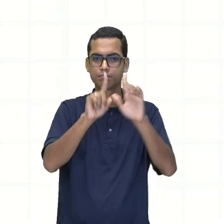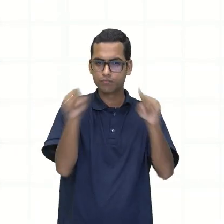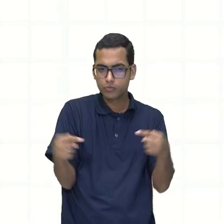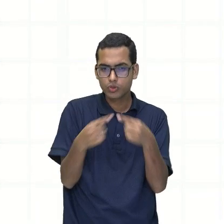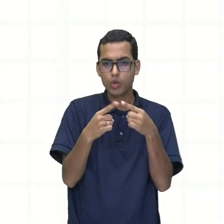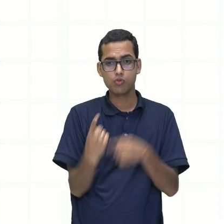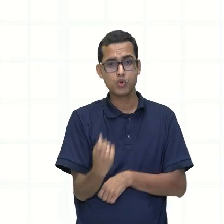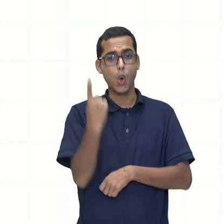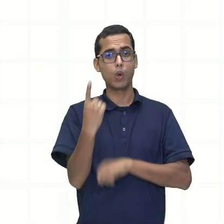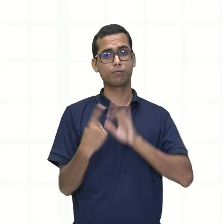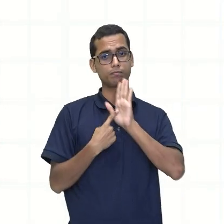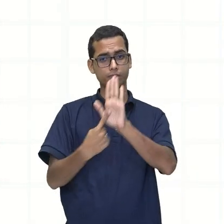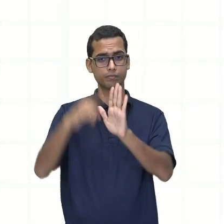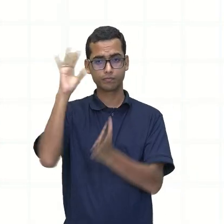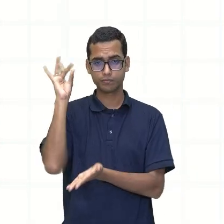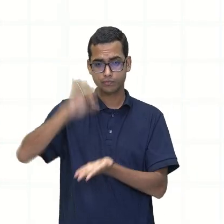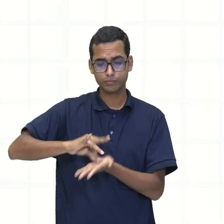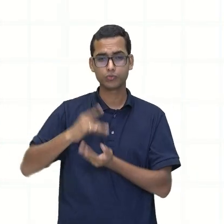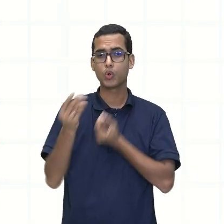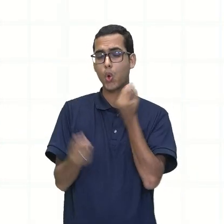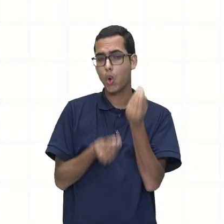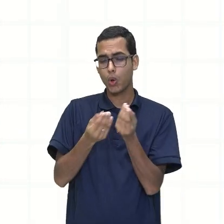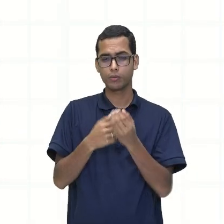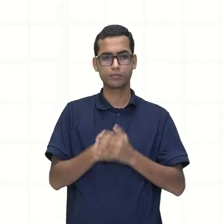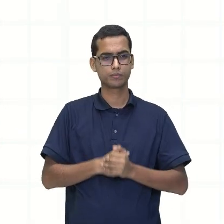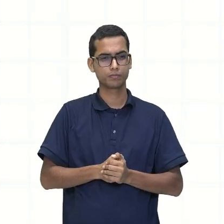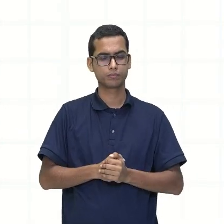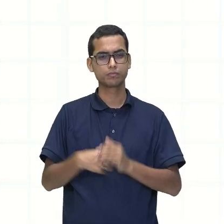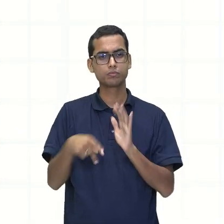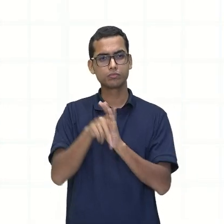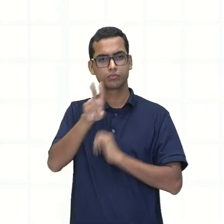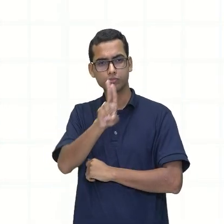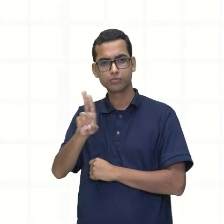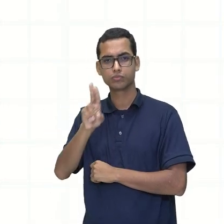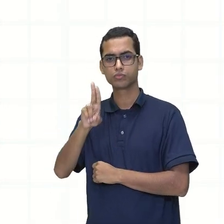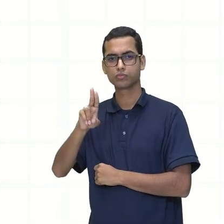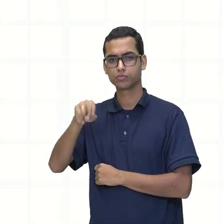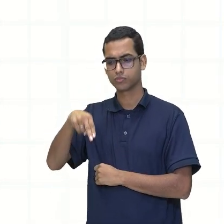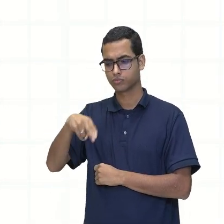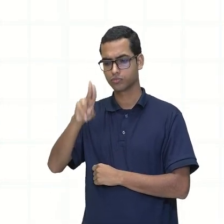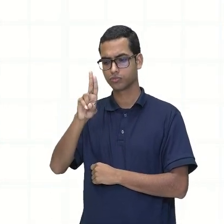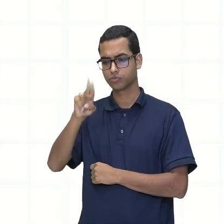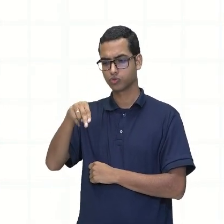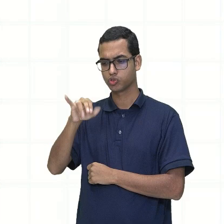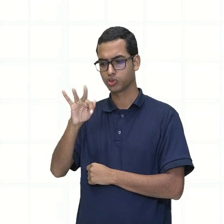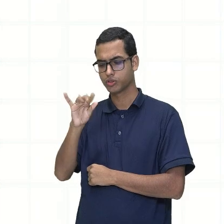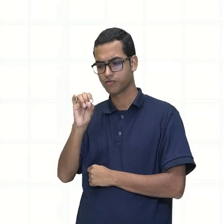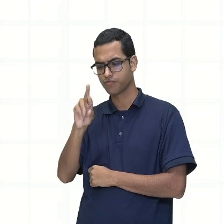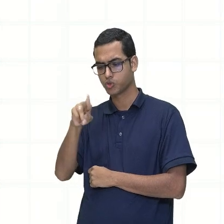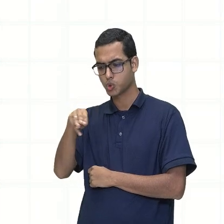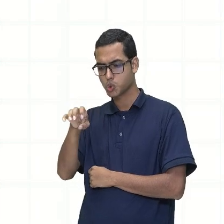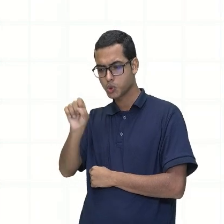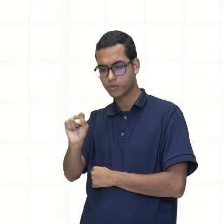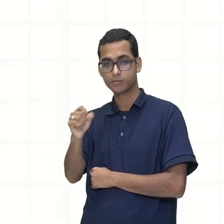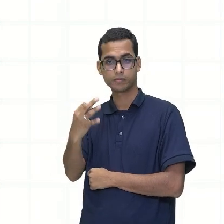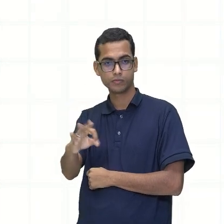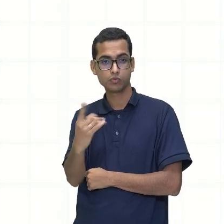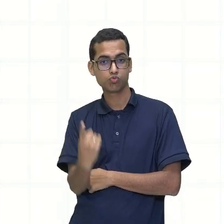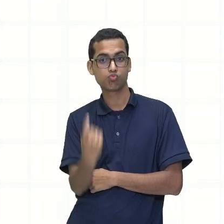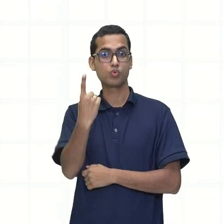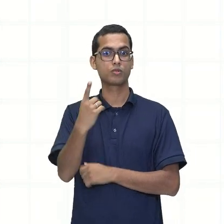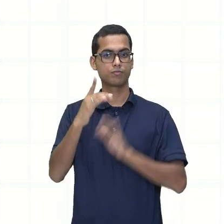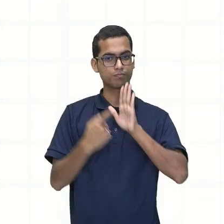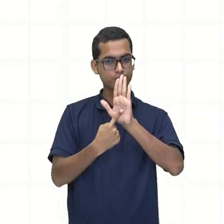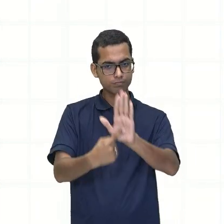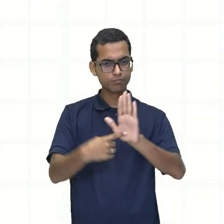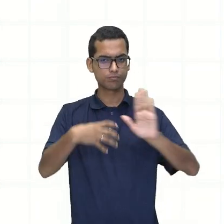da mesma forma, nós chamamos de uniformes, ó, único, né? Uniformes, a única